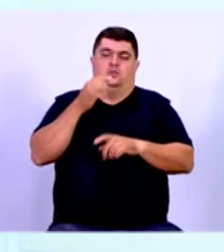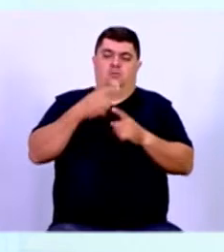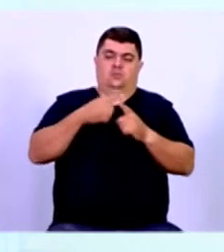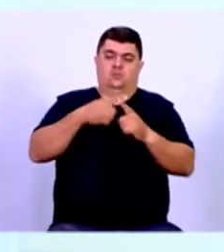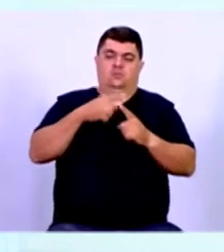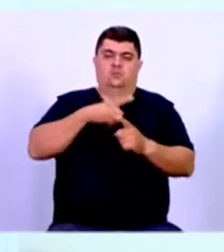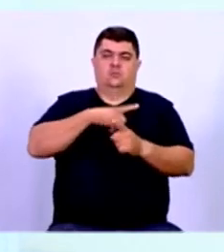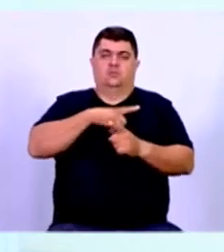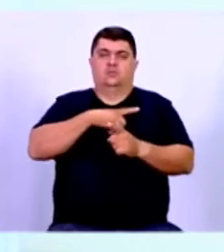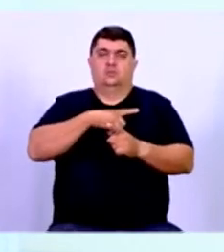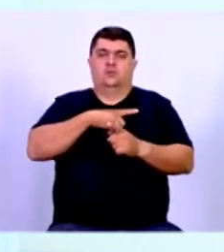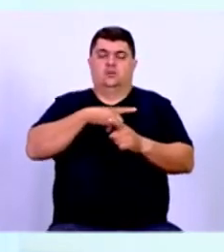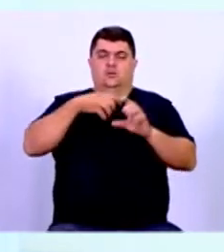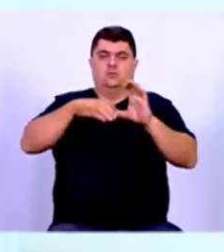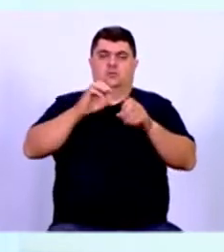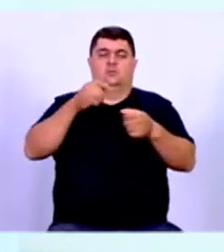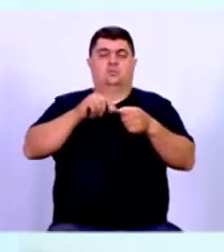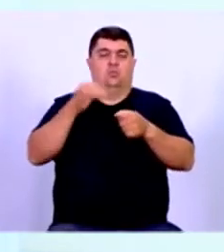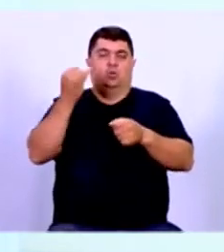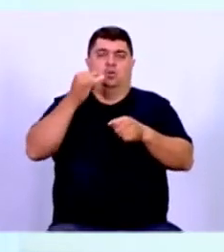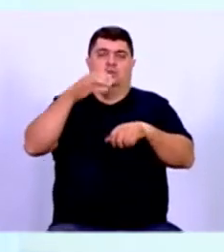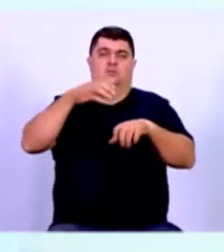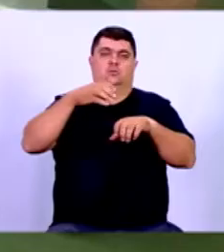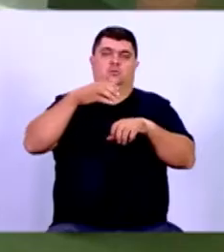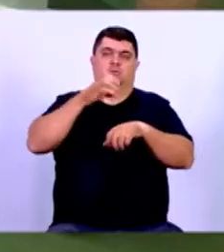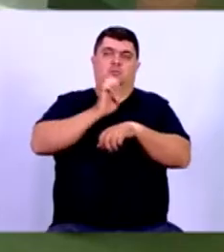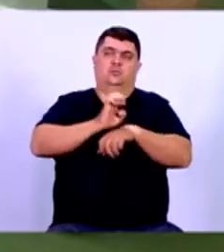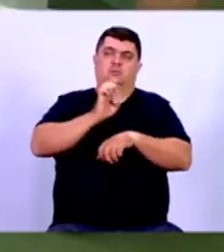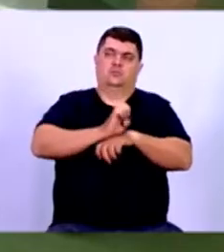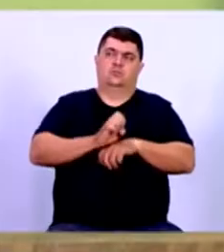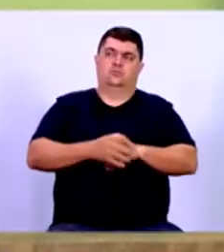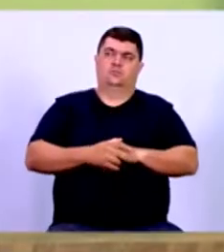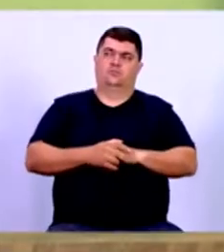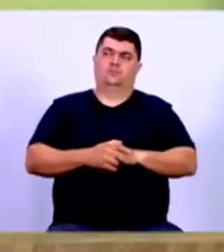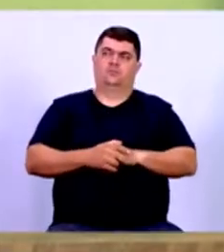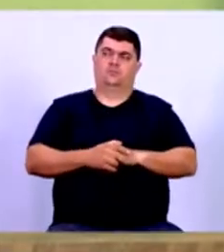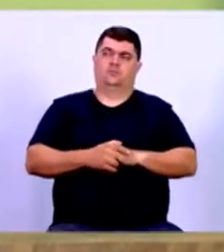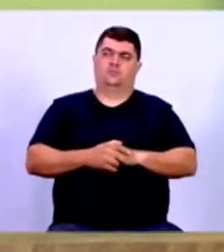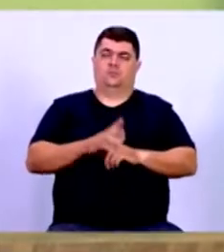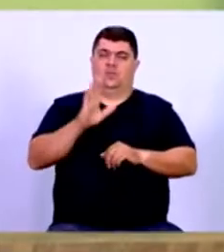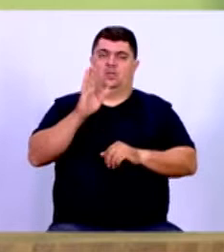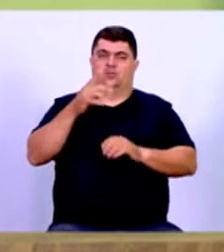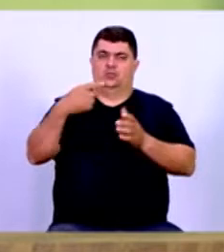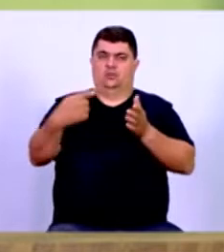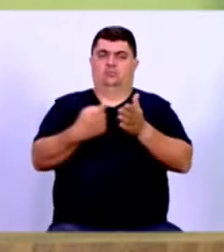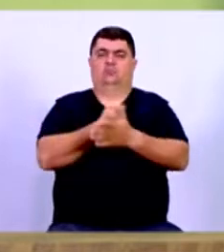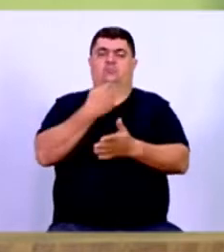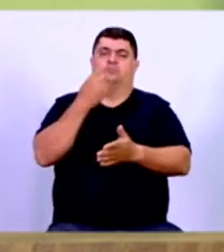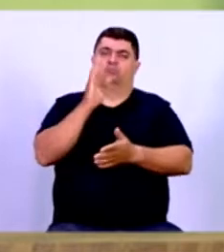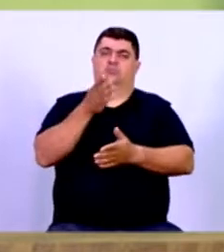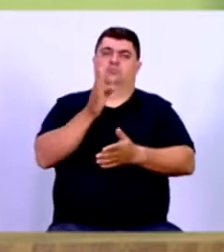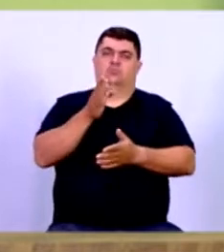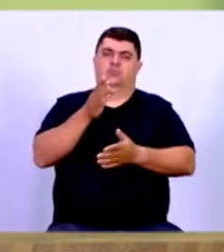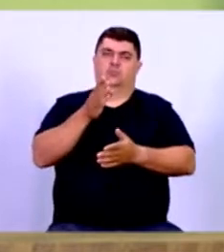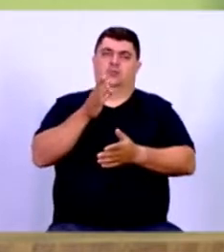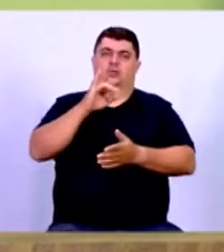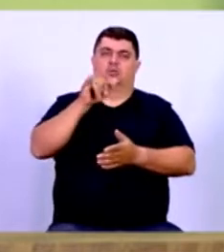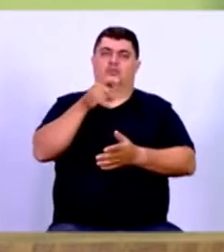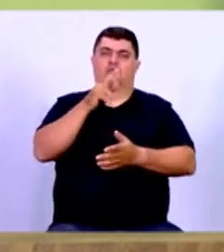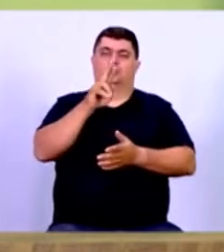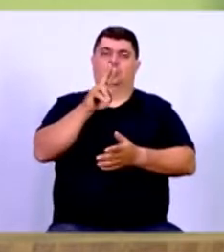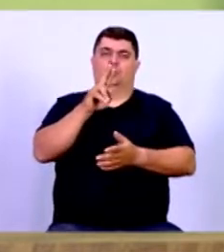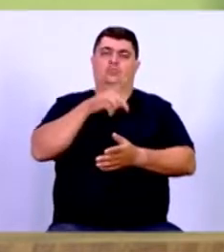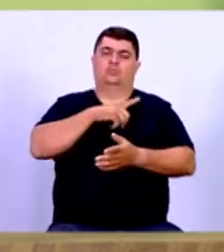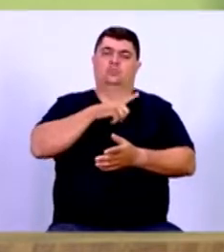receber a certificação, você tem que realizar o estágio. Professora, já temos uma pergunta aqui do Polo de Jaru.